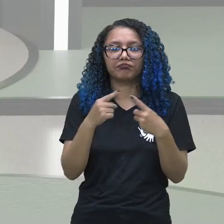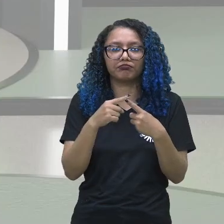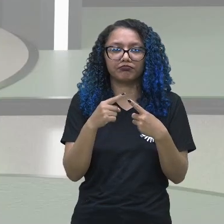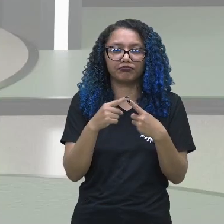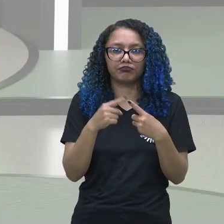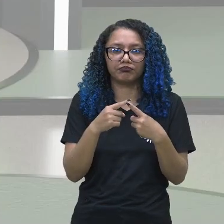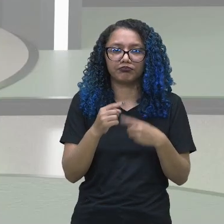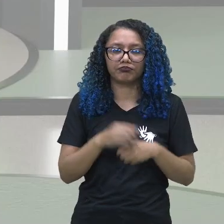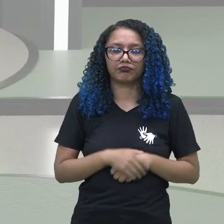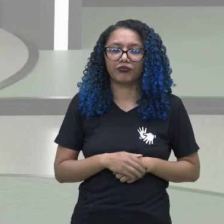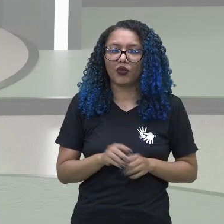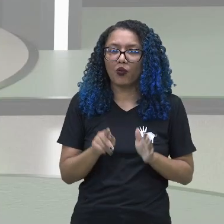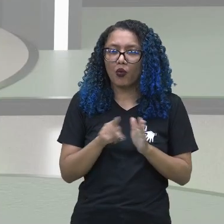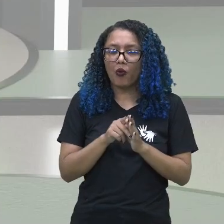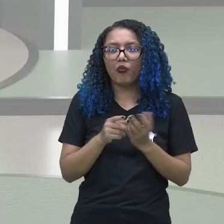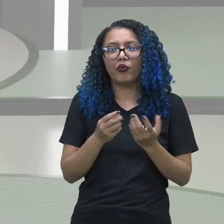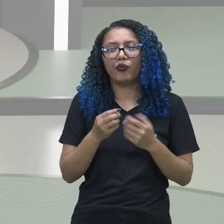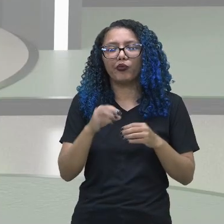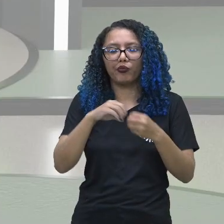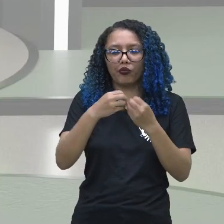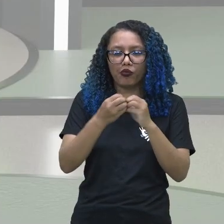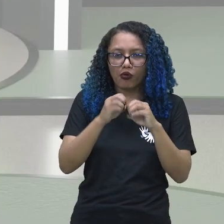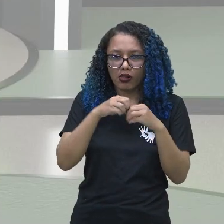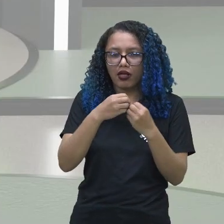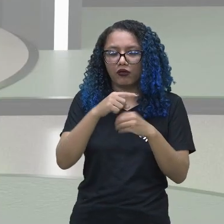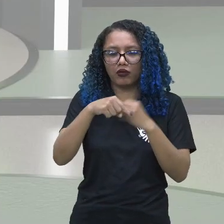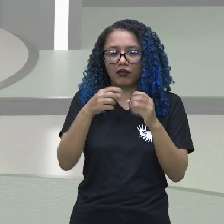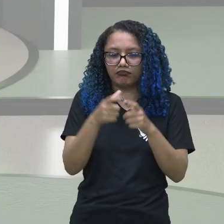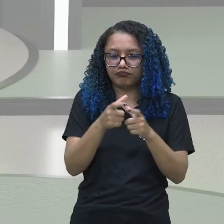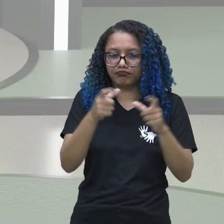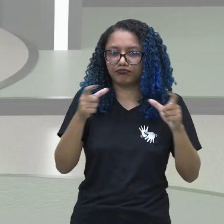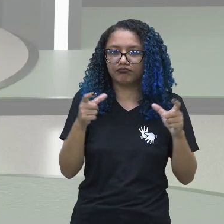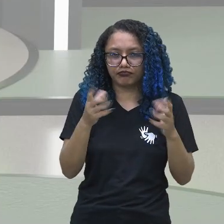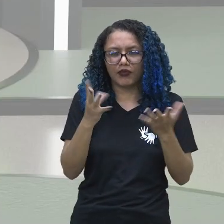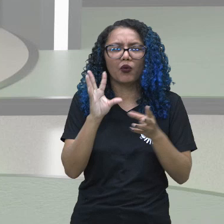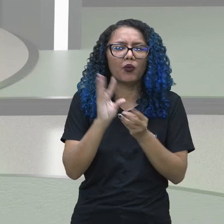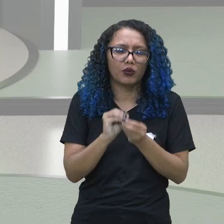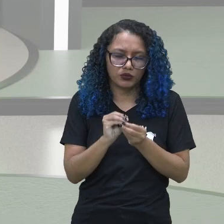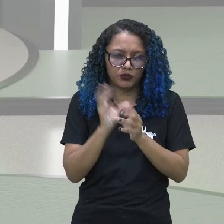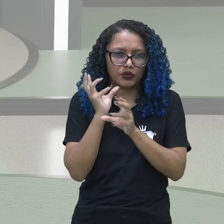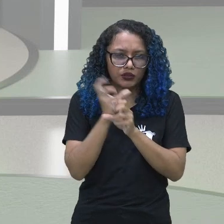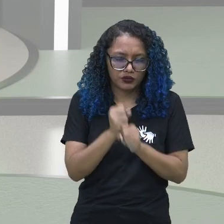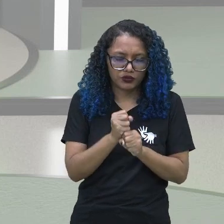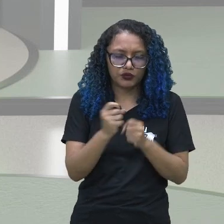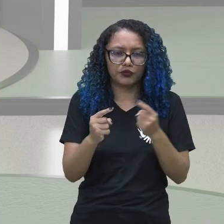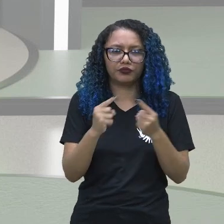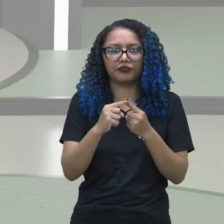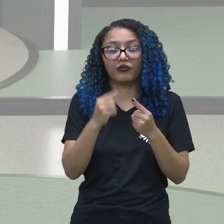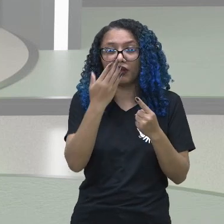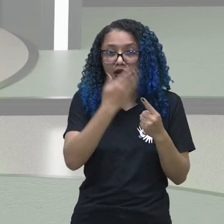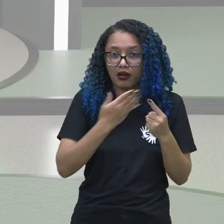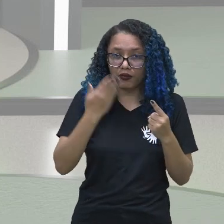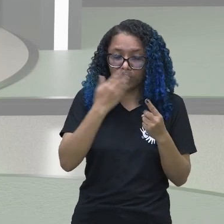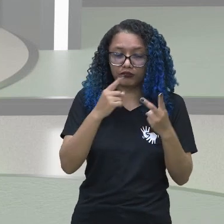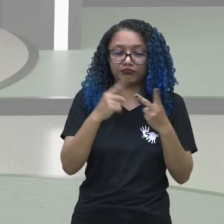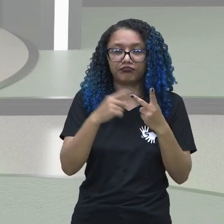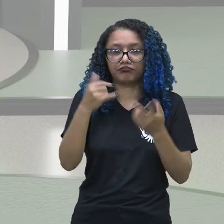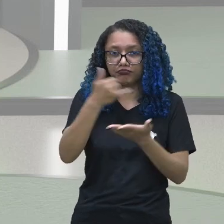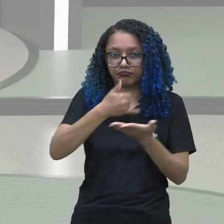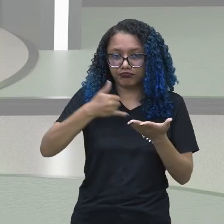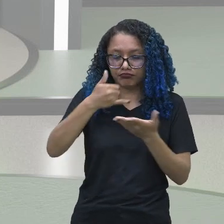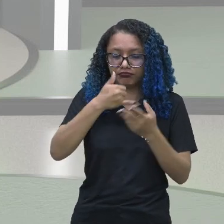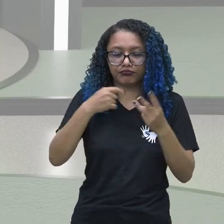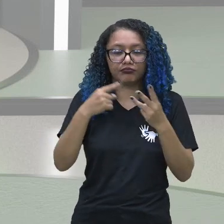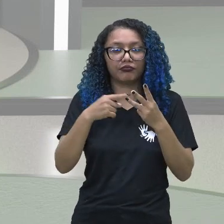das macromoléculas, né, fazendo uma recapitulação aí, os carboidratos, os lipídios e